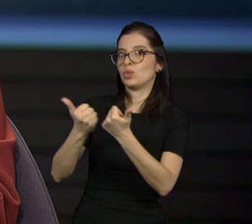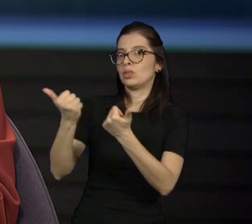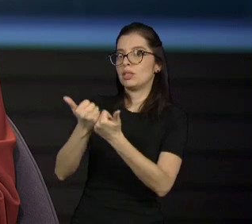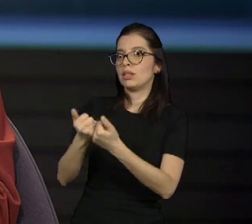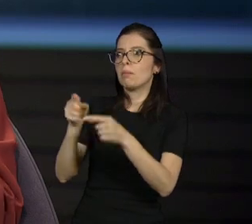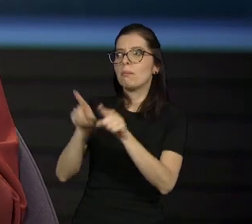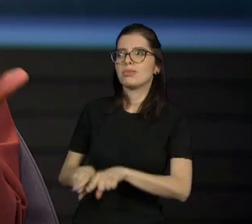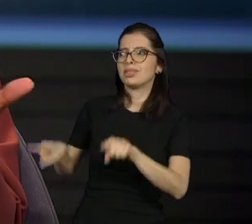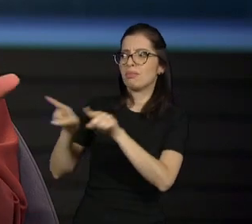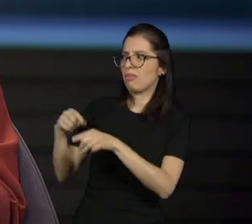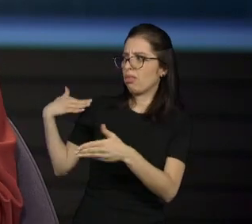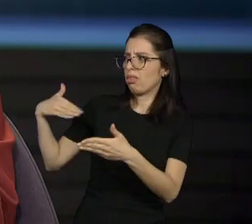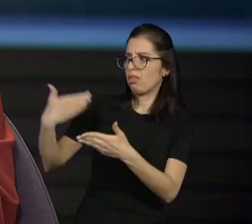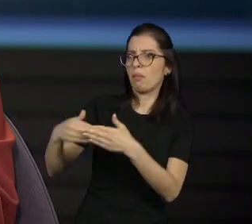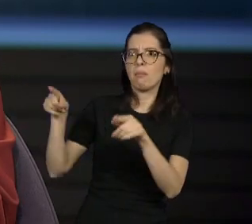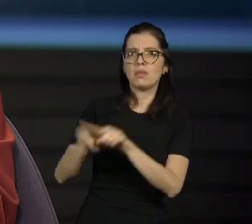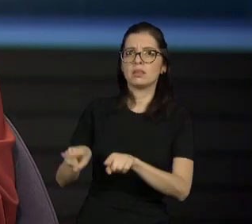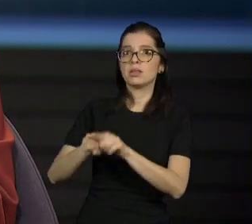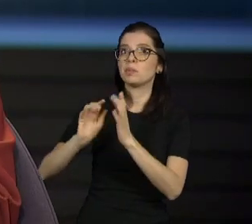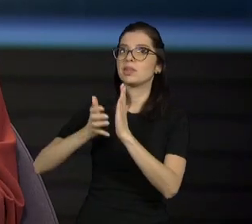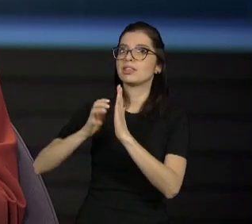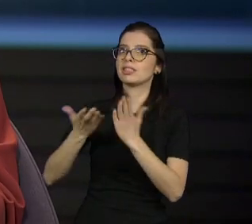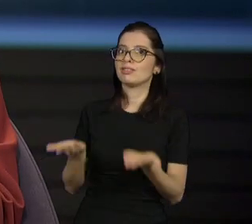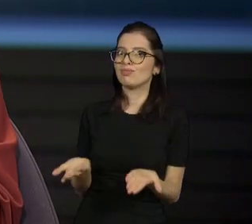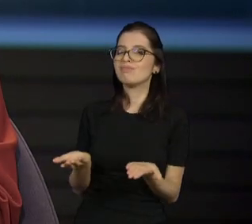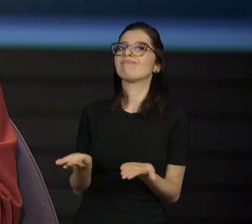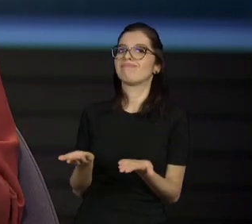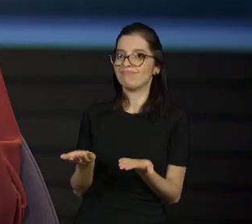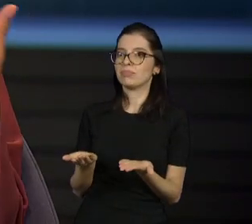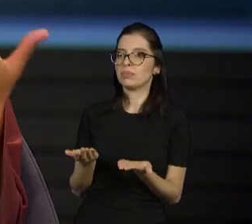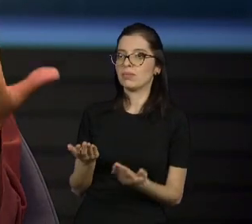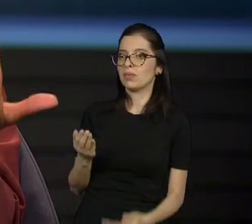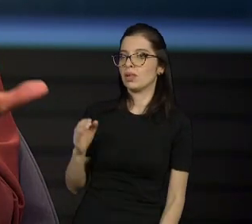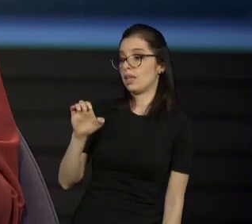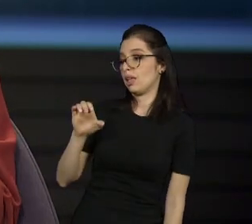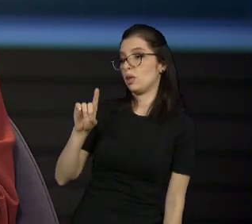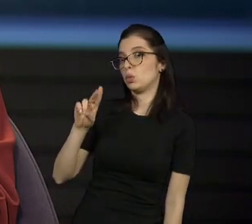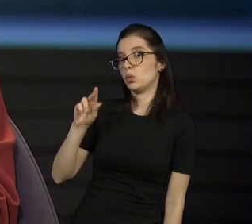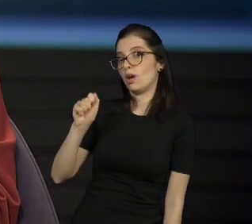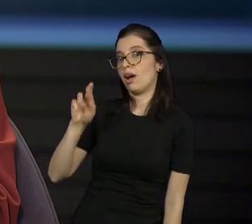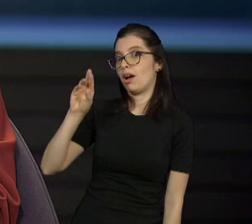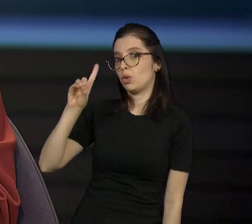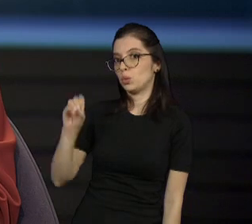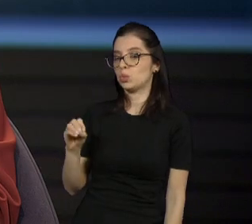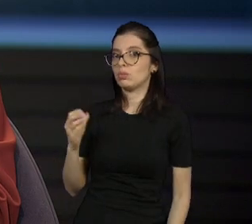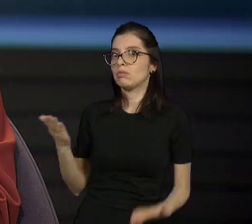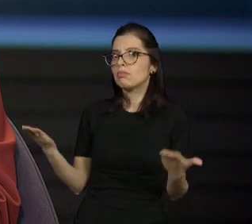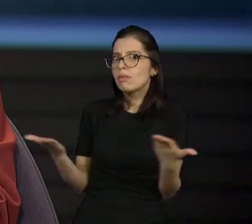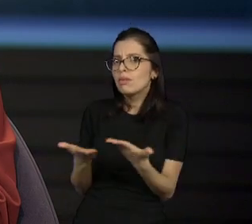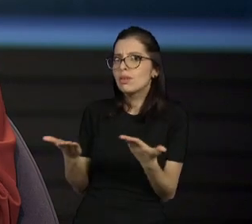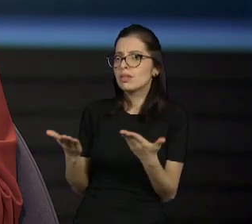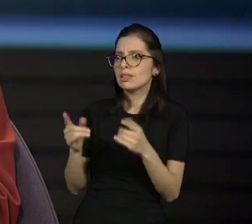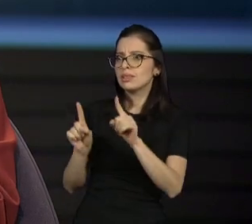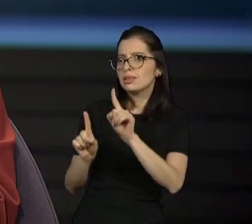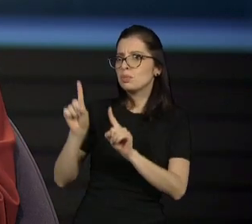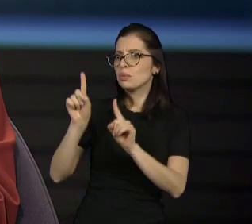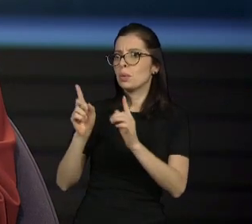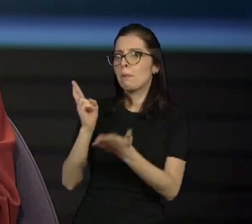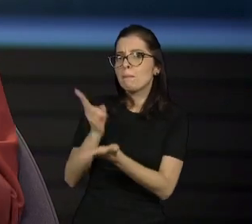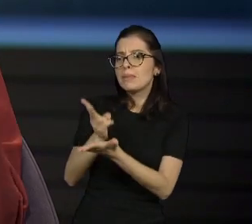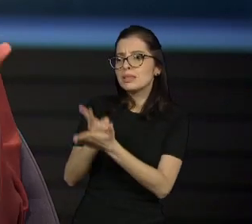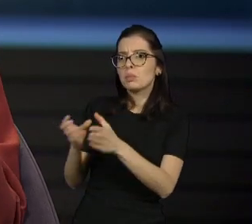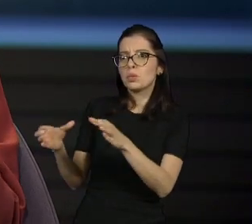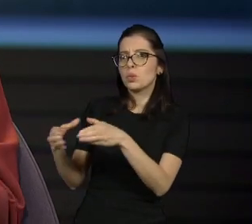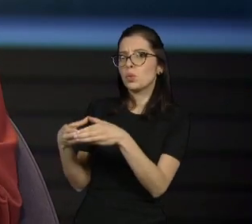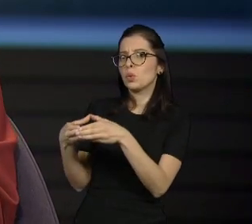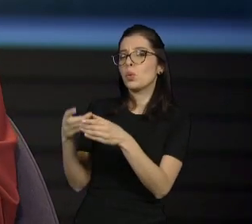ligadas ao governador Eduardo Campos, ao PSB, e agora enfrentam uma disputa literalmente em casa, porque Marília Reis